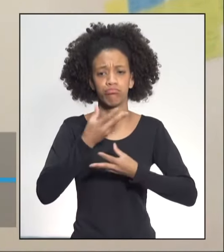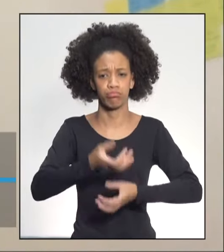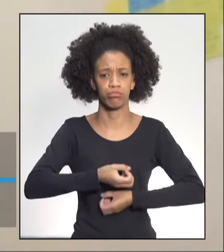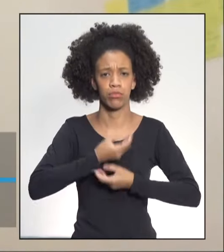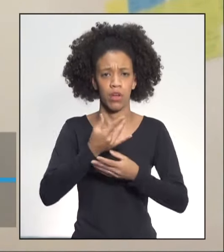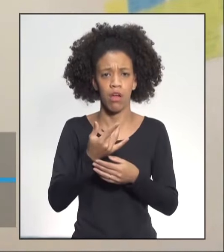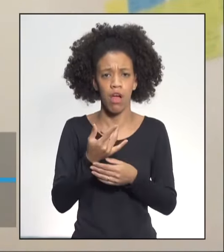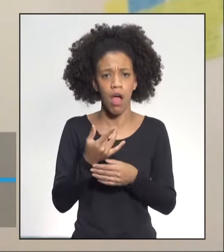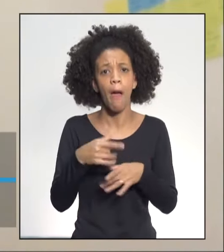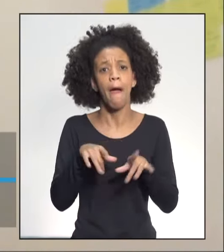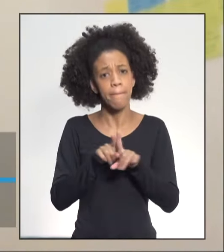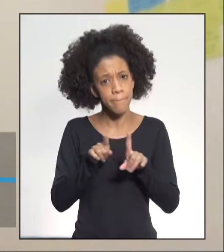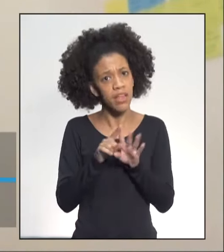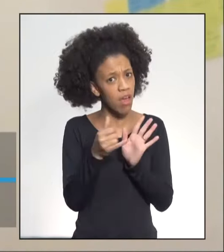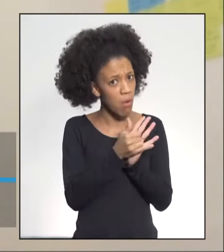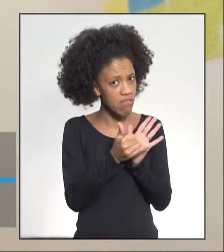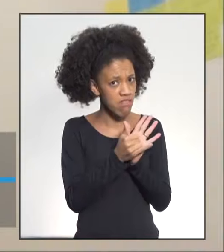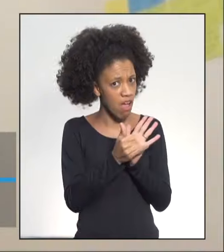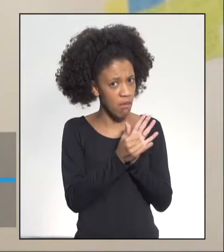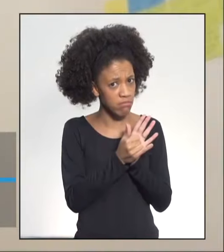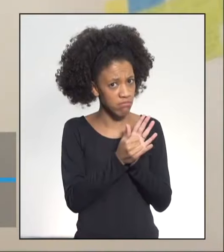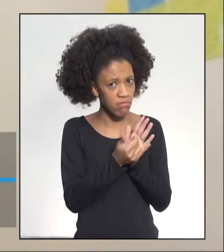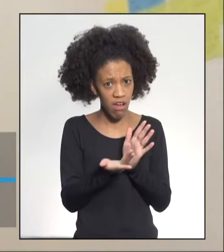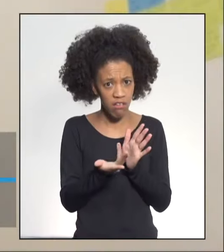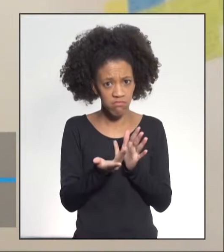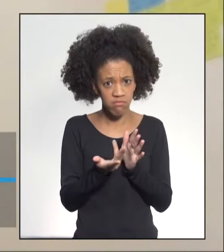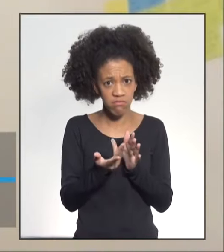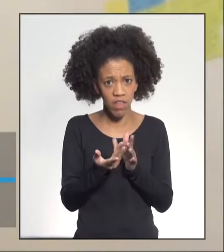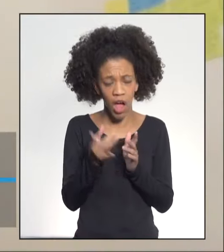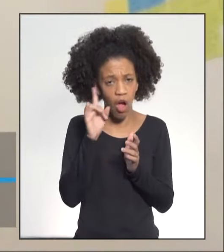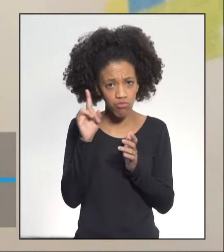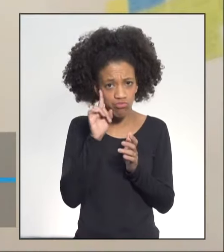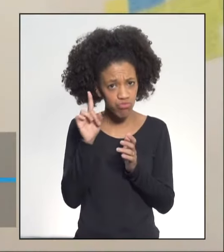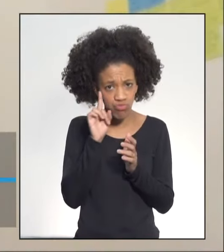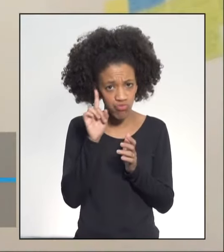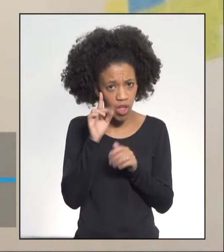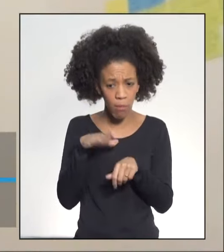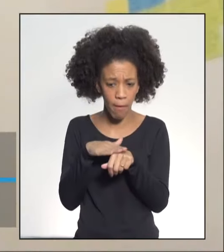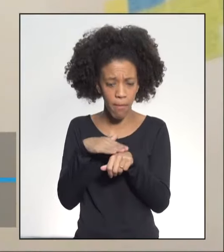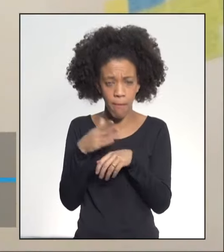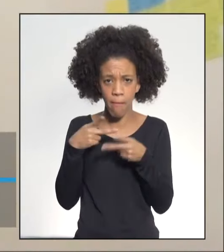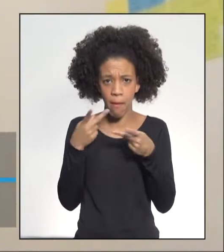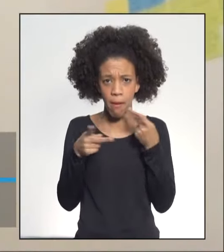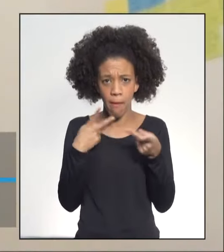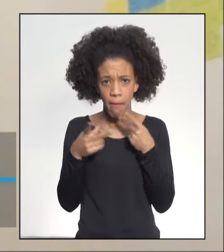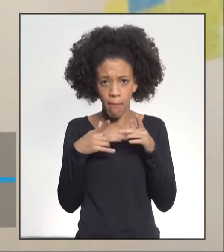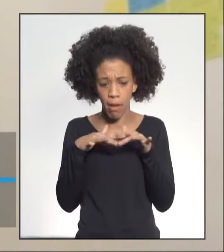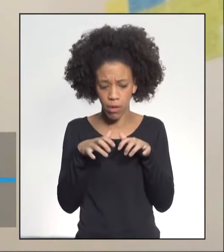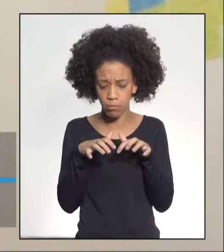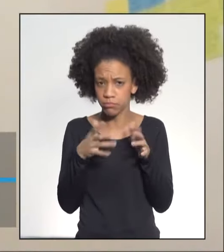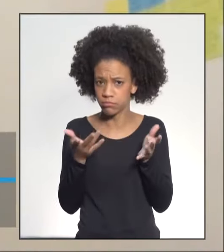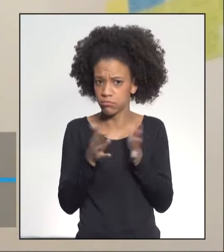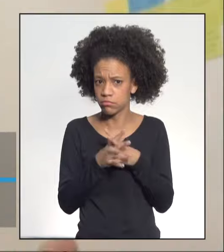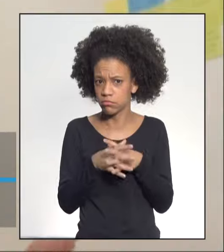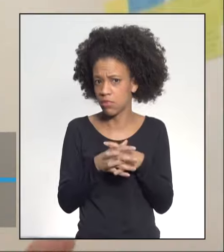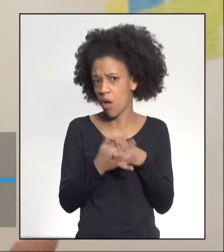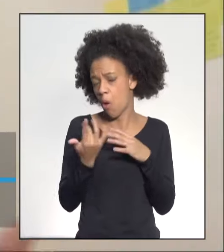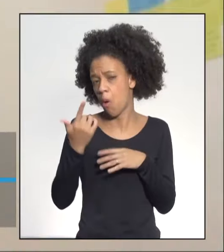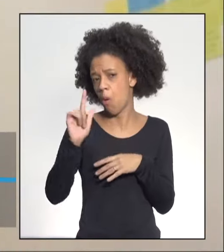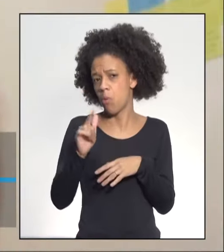conversar é o WhatsApp. A gente não conversa o dia inteiro via WhatsApp, por exemplo, por os aplicativos? Ou por outros